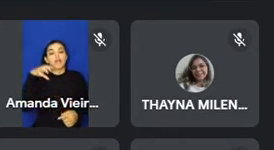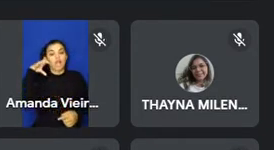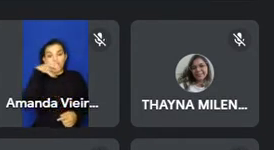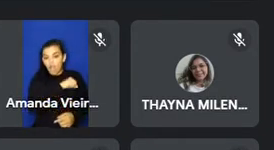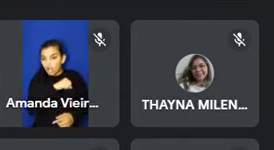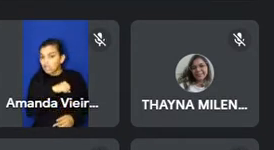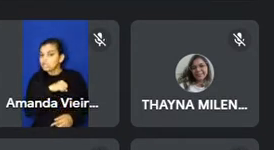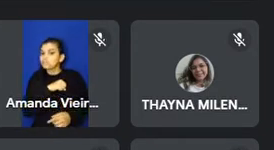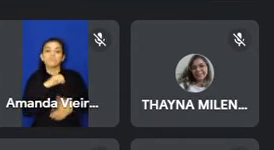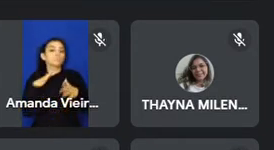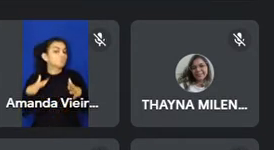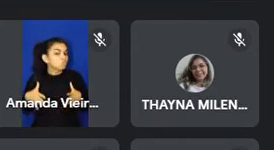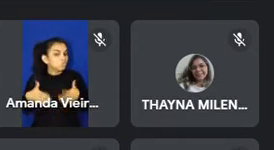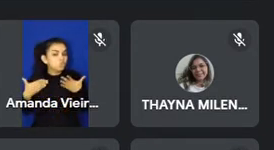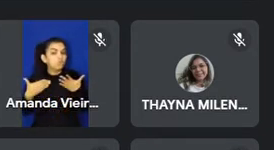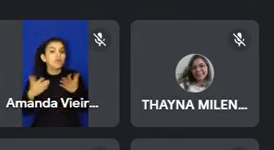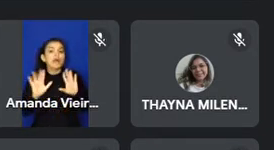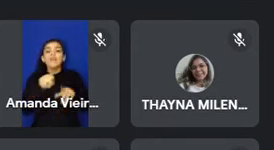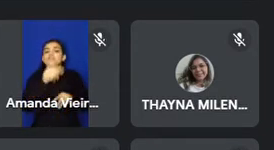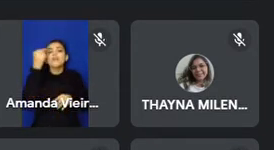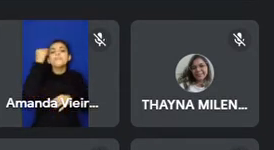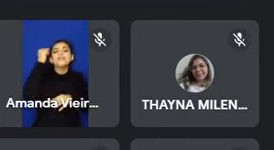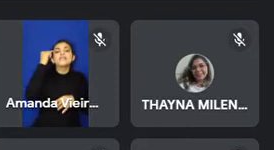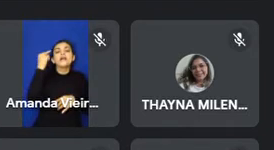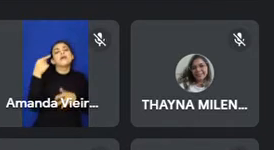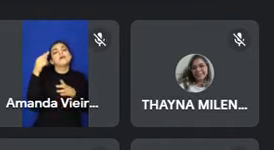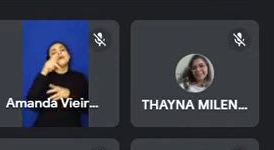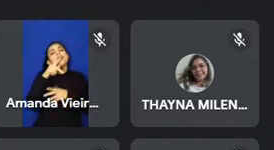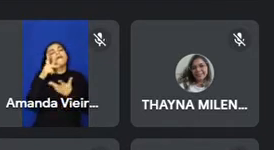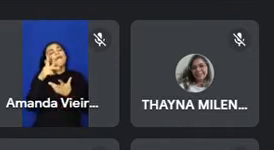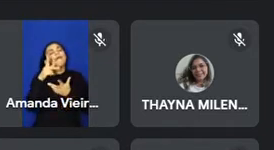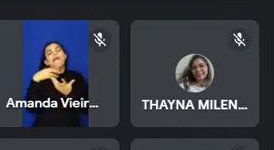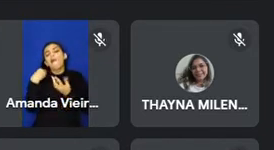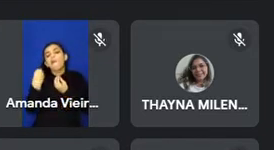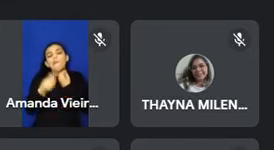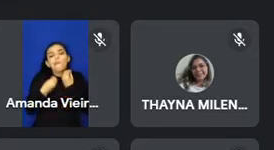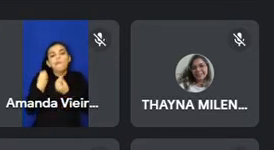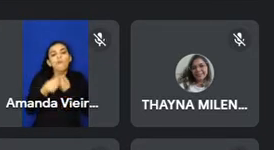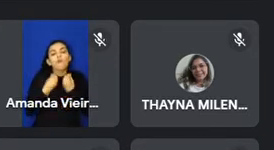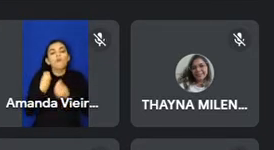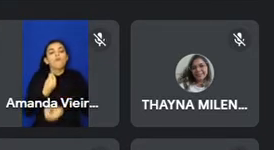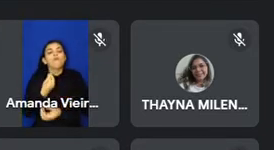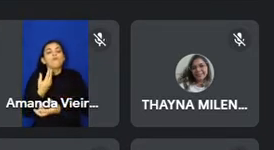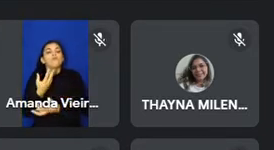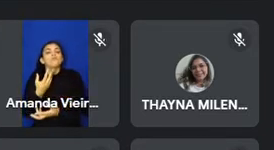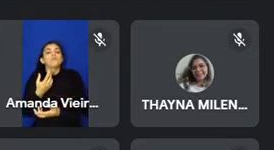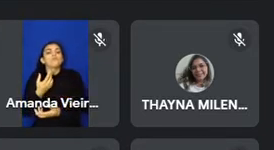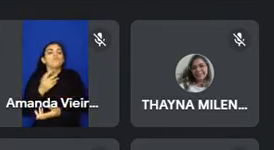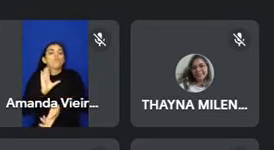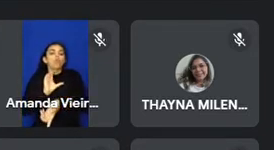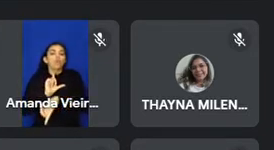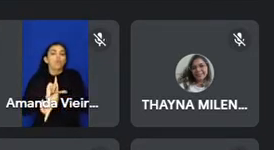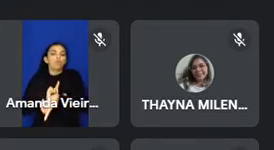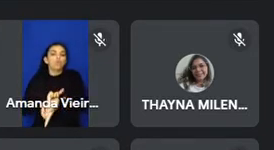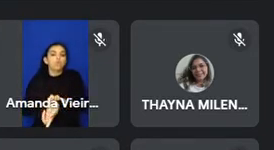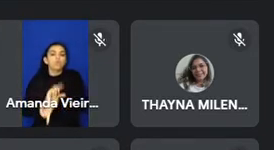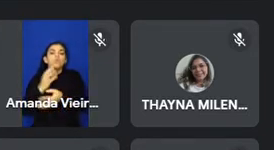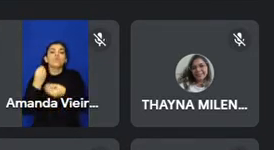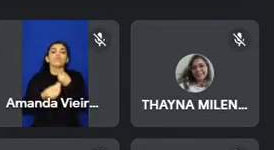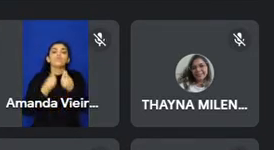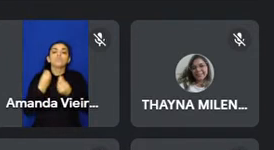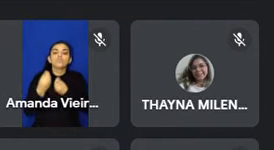rápida. Ah, professora, mas a senhora não sempre diz que a imunidade adquirida, que está relacionada aí aos linfócitos T e aos